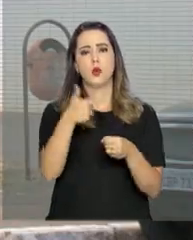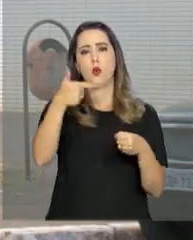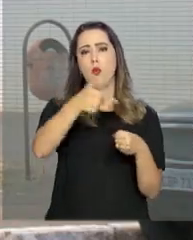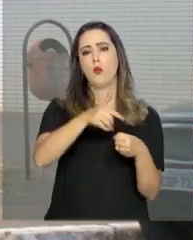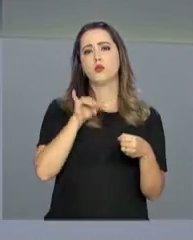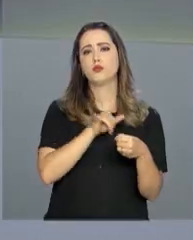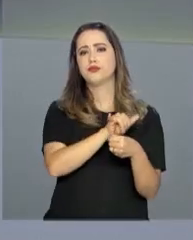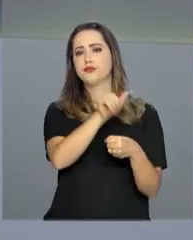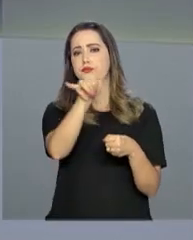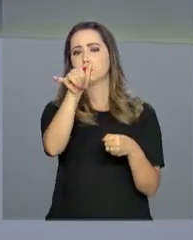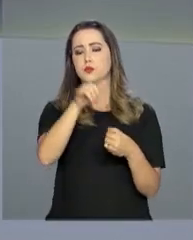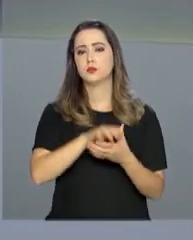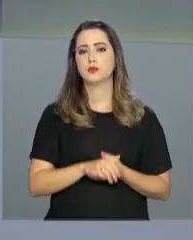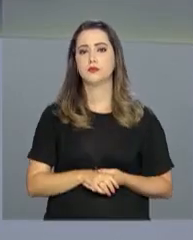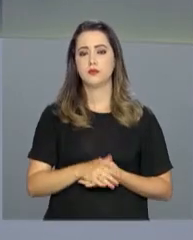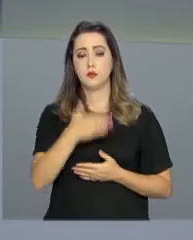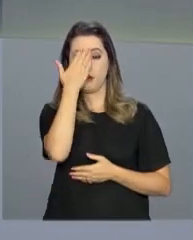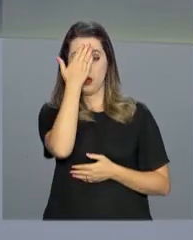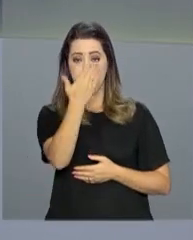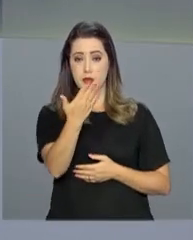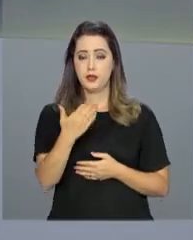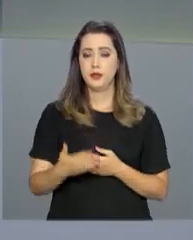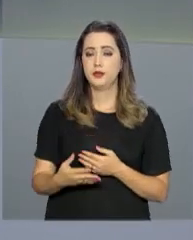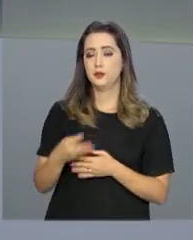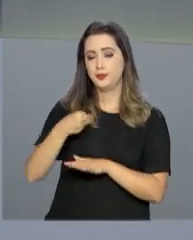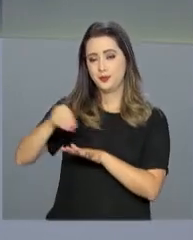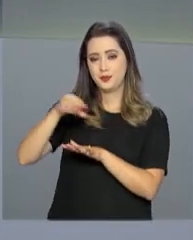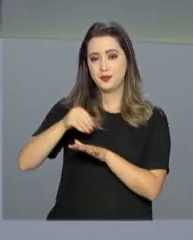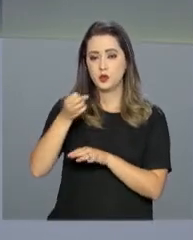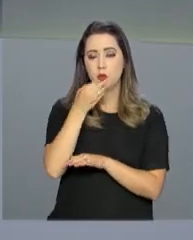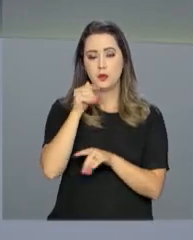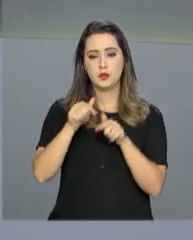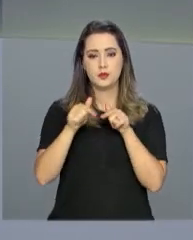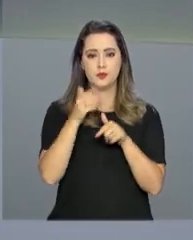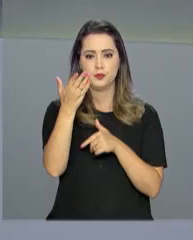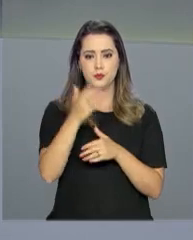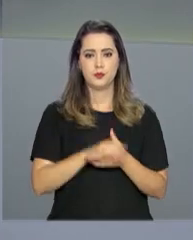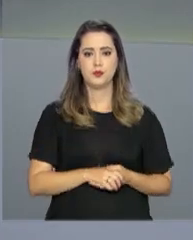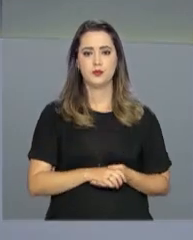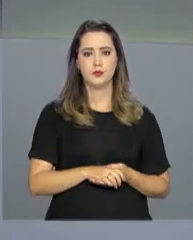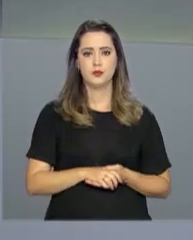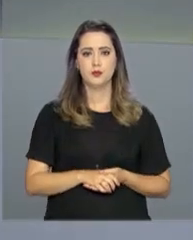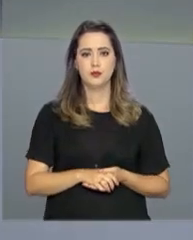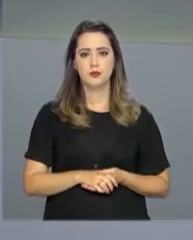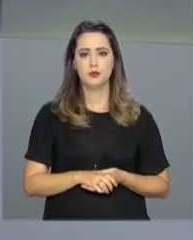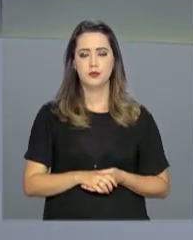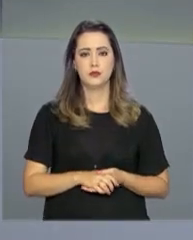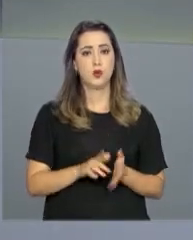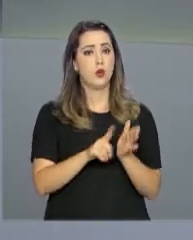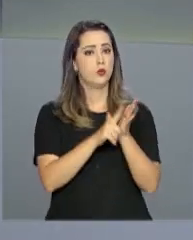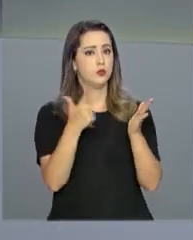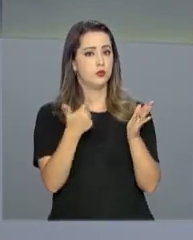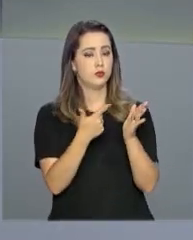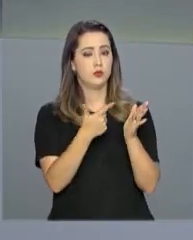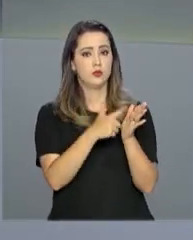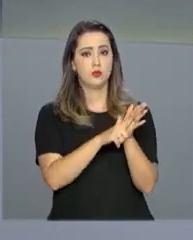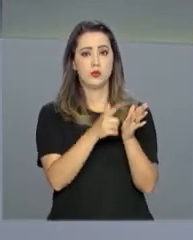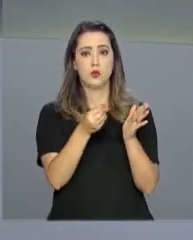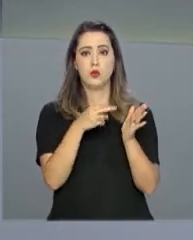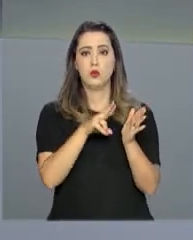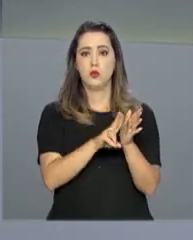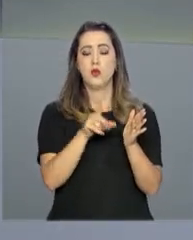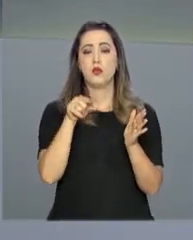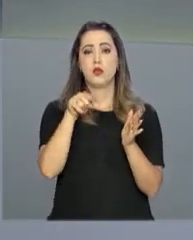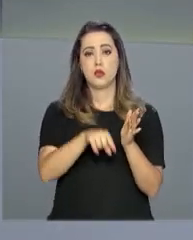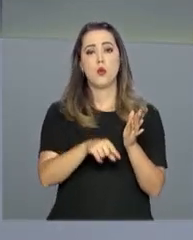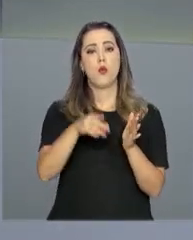Alessandra. Obrigada, Pablo, pelas informações. Um bom trabalho para você. Foi publicada no Diário Oficial